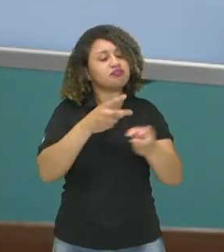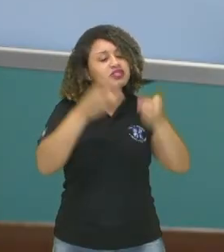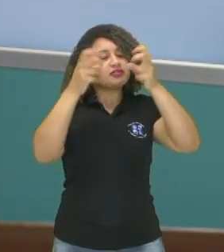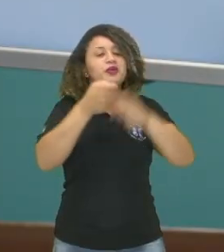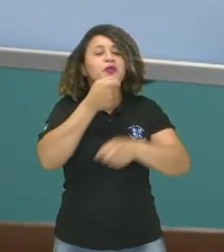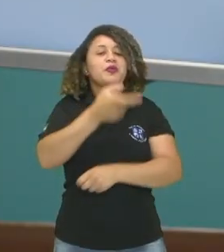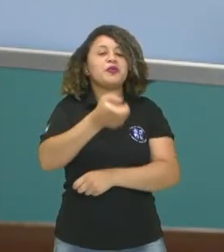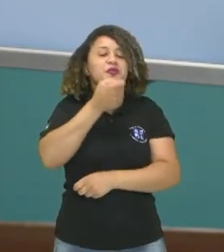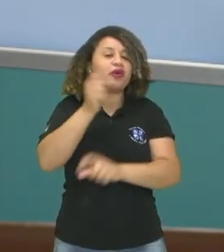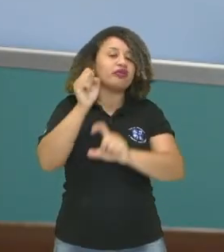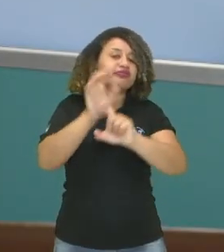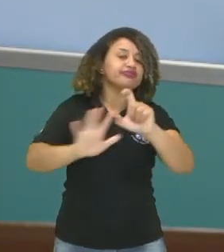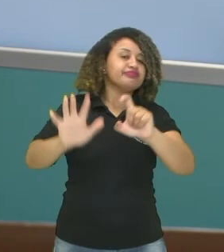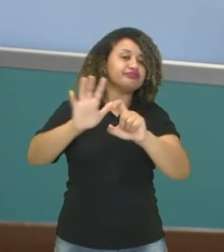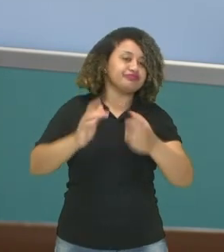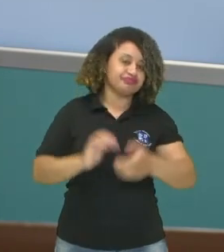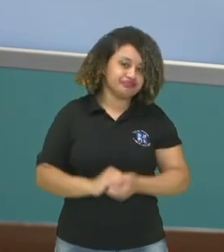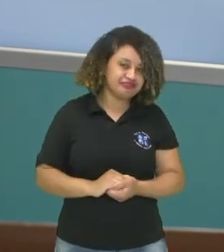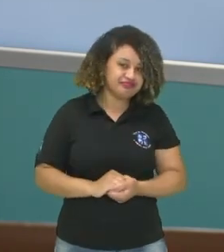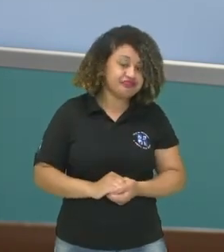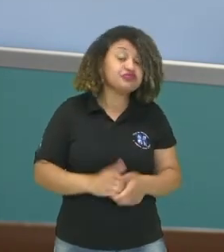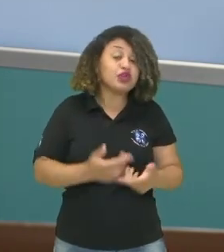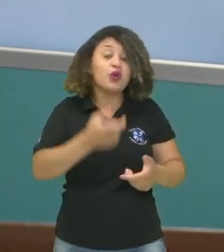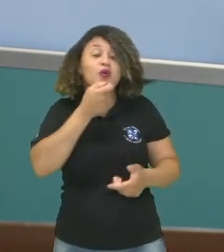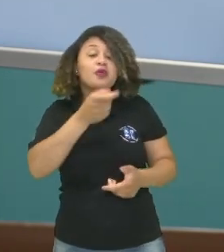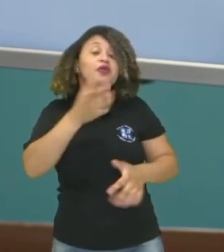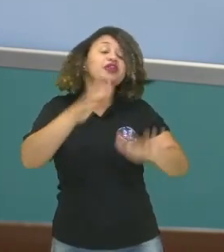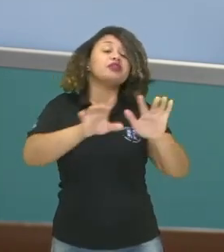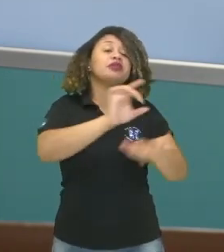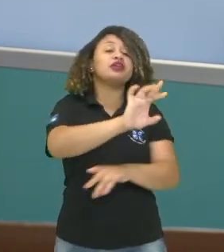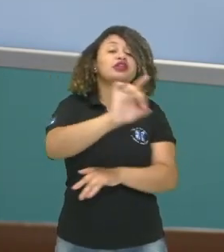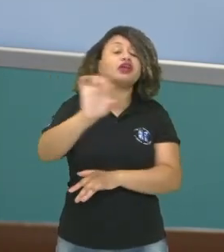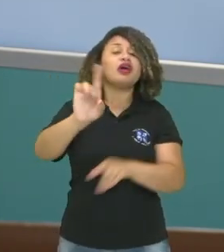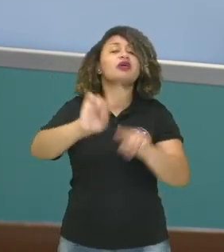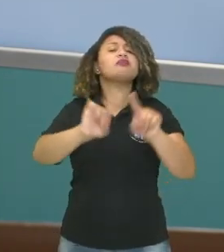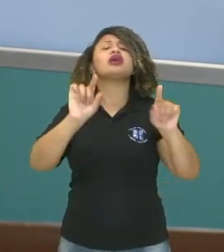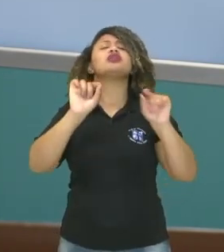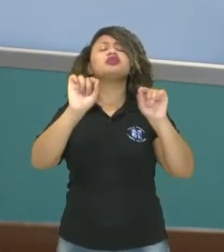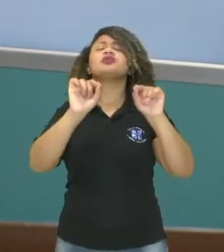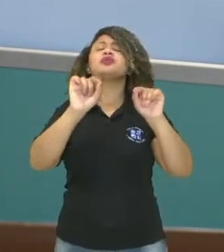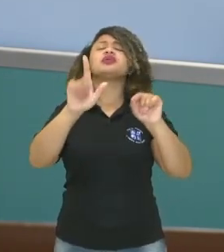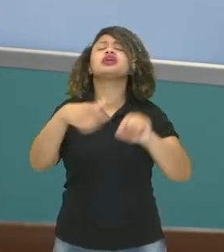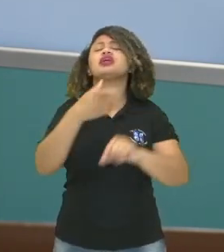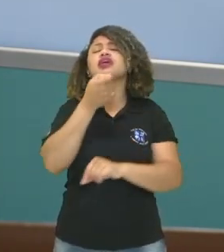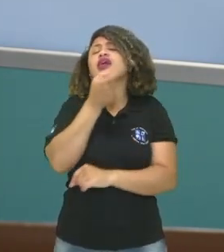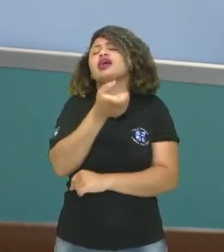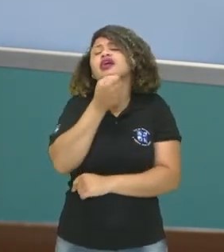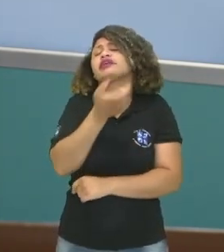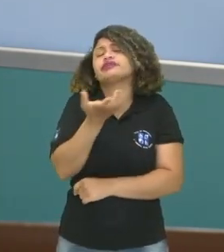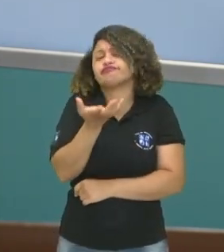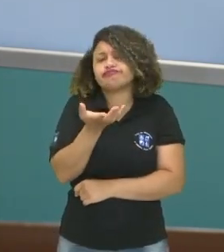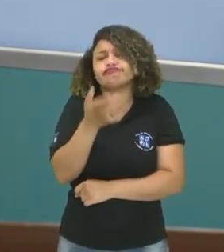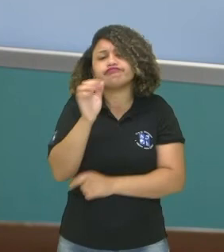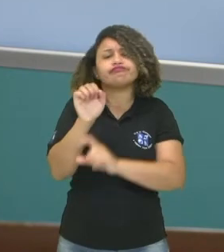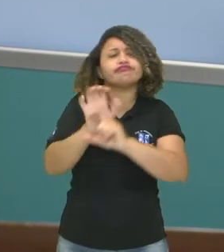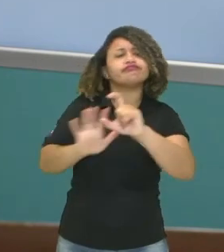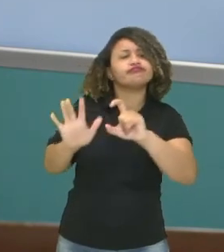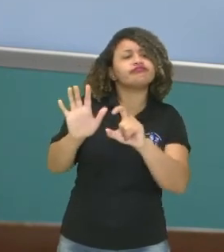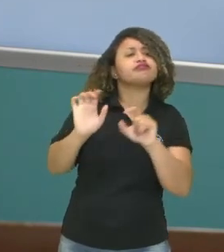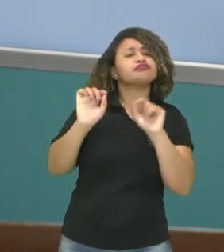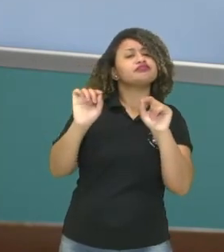O humor depende de cada pessoa, mas o que pode aqui ser engraçado? O que pode gerar humor no